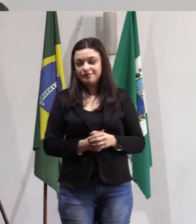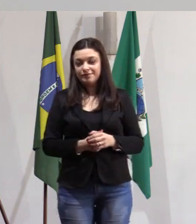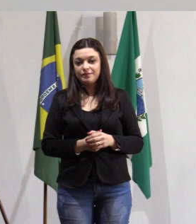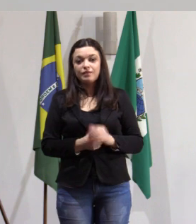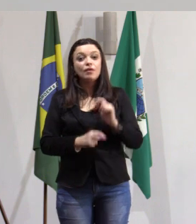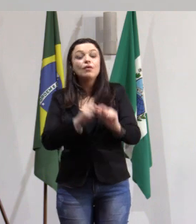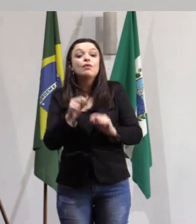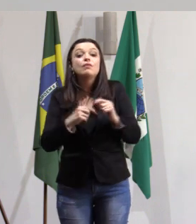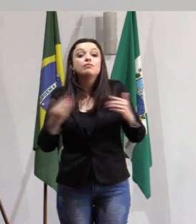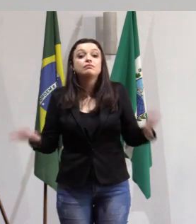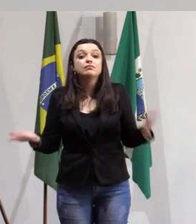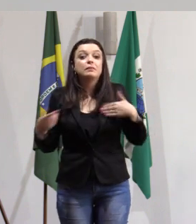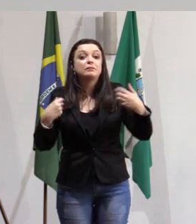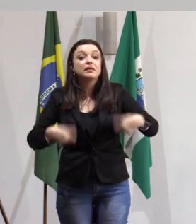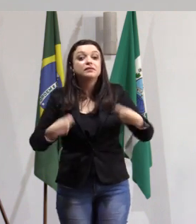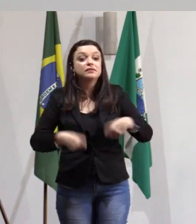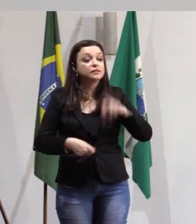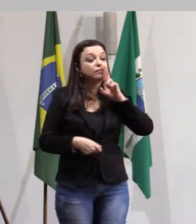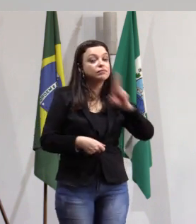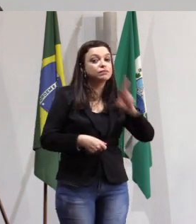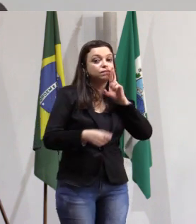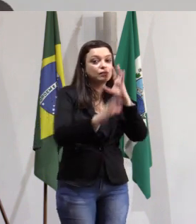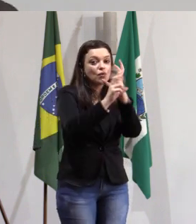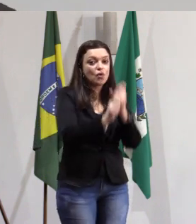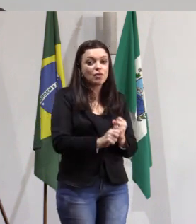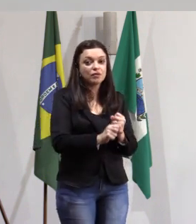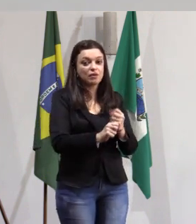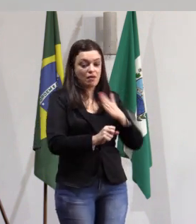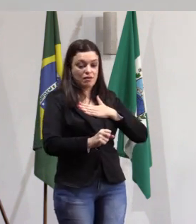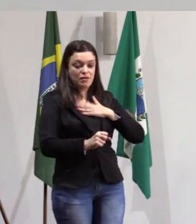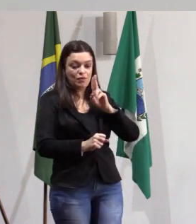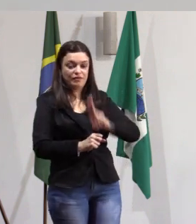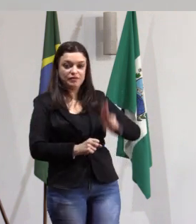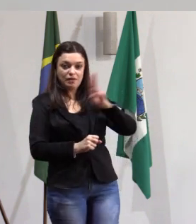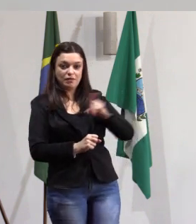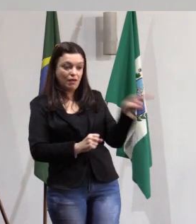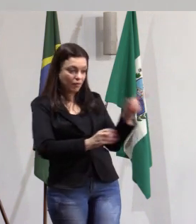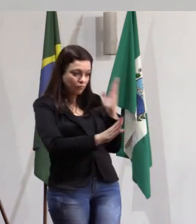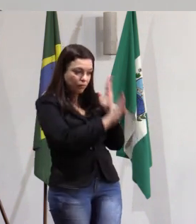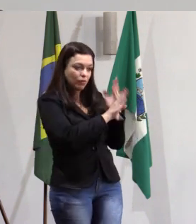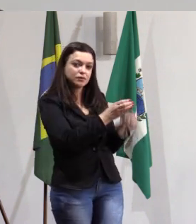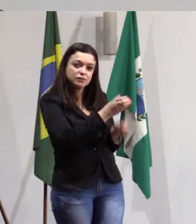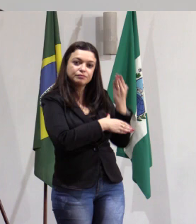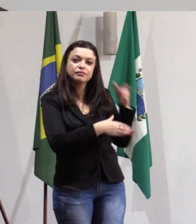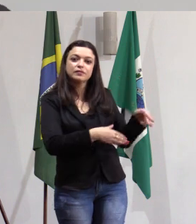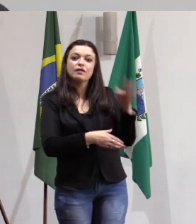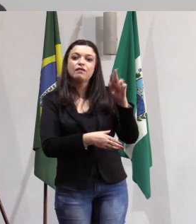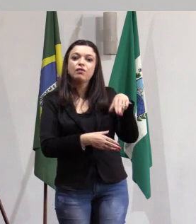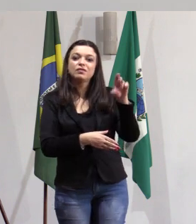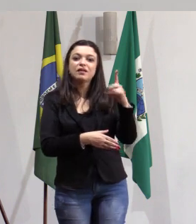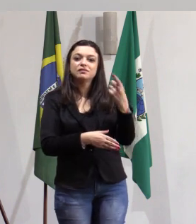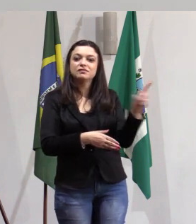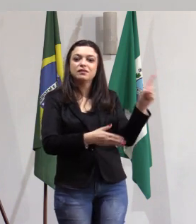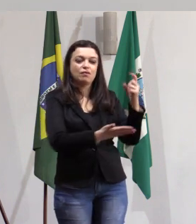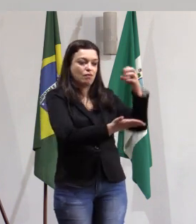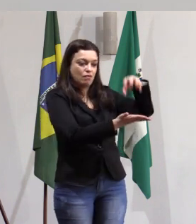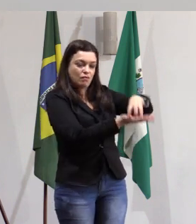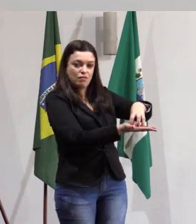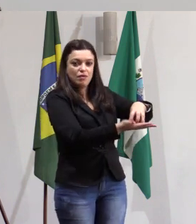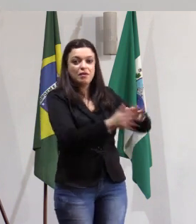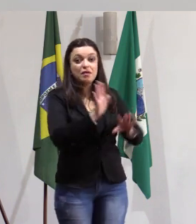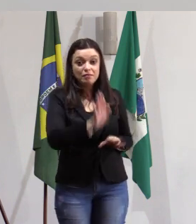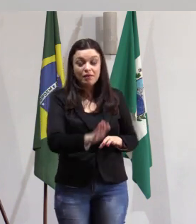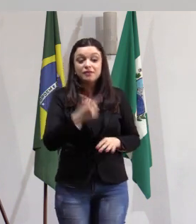Ela tem que prestar contas para a própria universidade. Ela existe em função da universidade. De outro lado, as